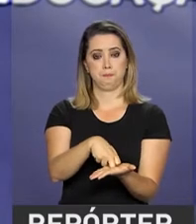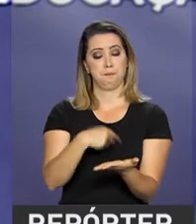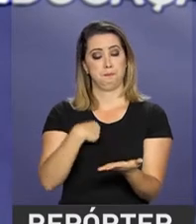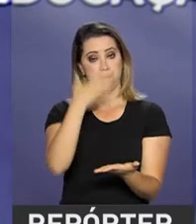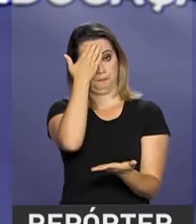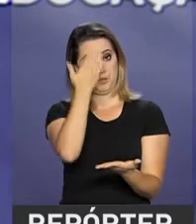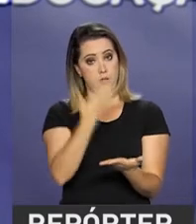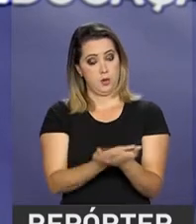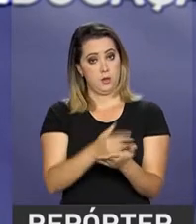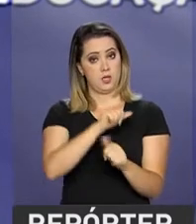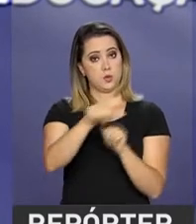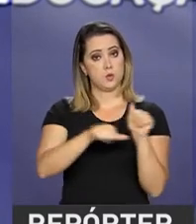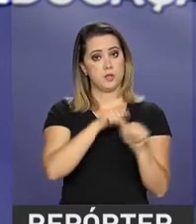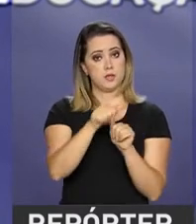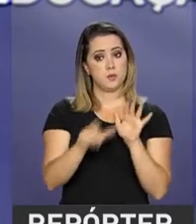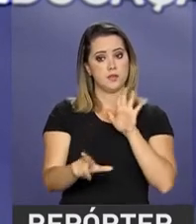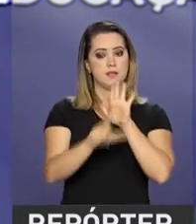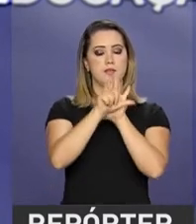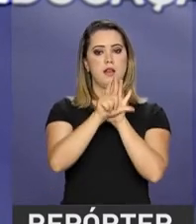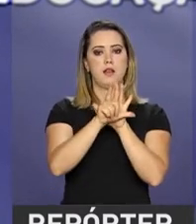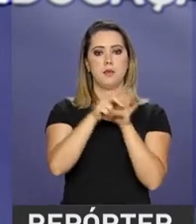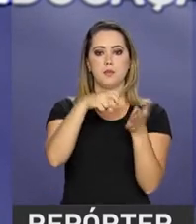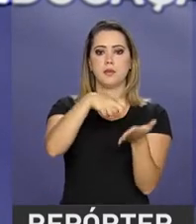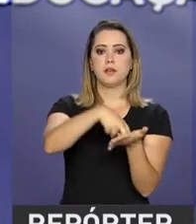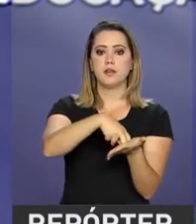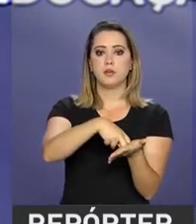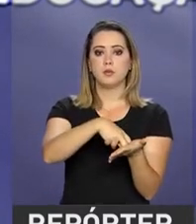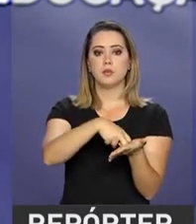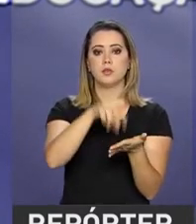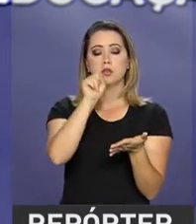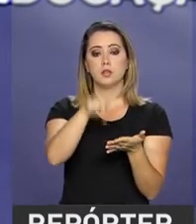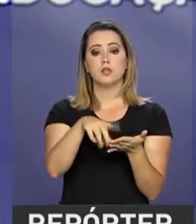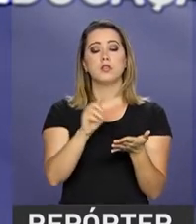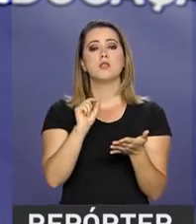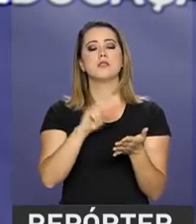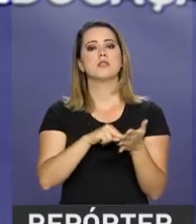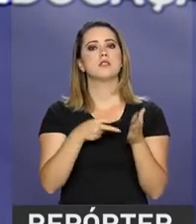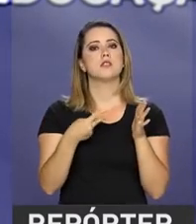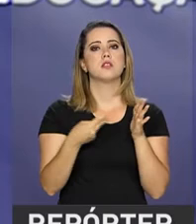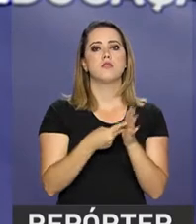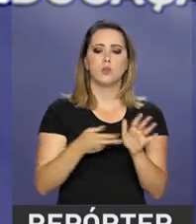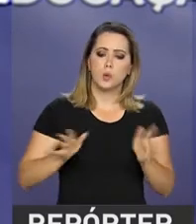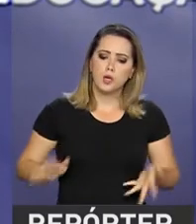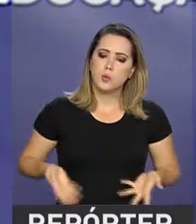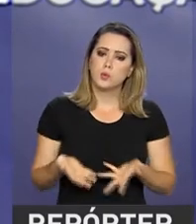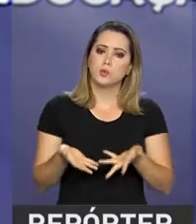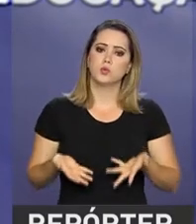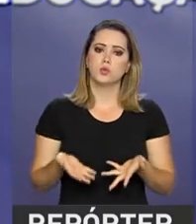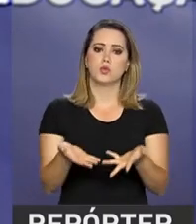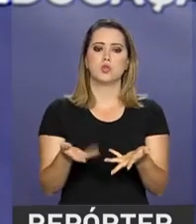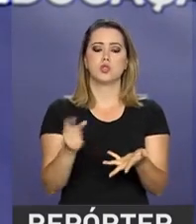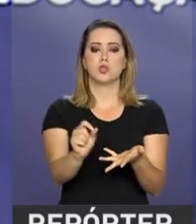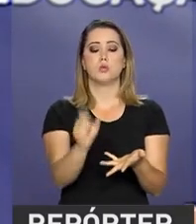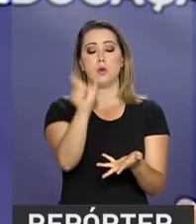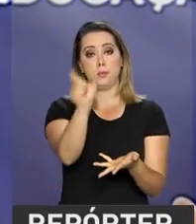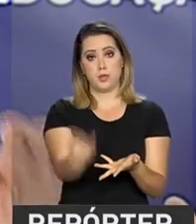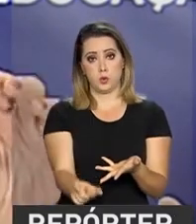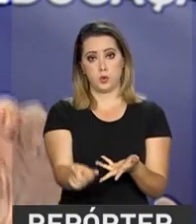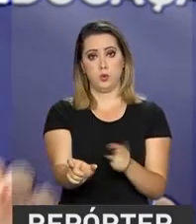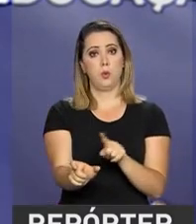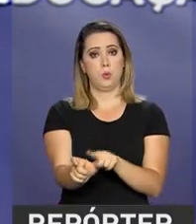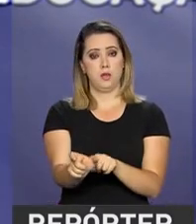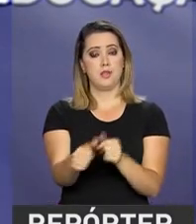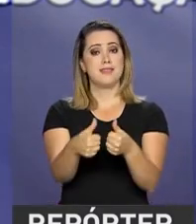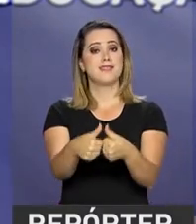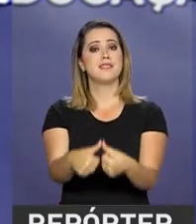esta mudança na legislação penal ela constitui um estímulo a que os